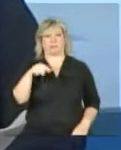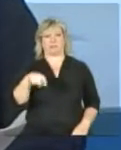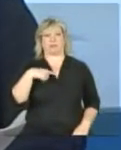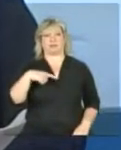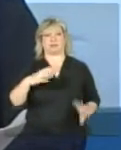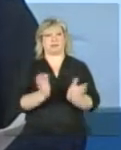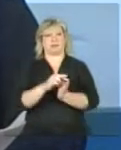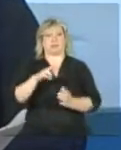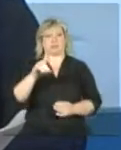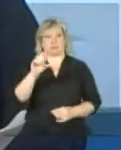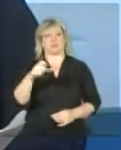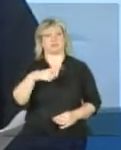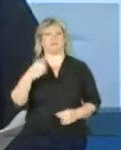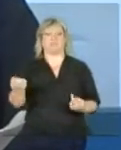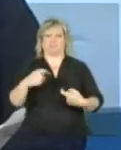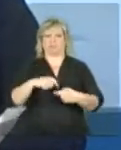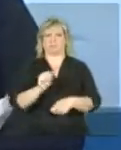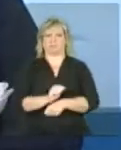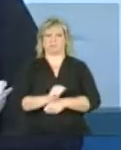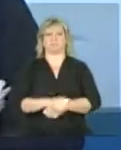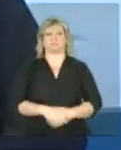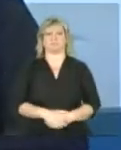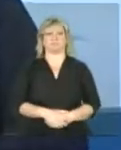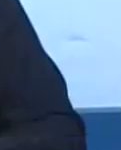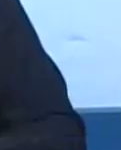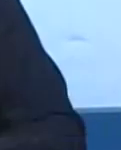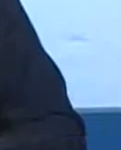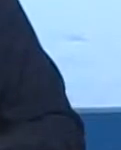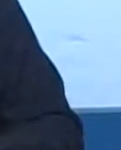tele@mds.gov.br a gente volta já